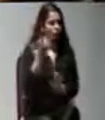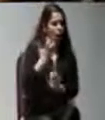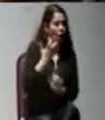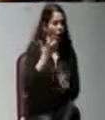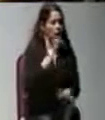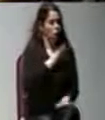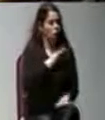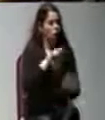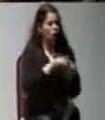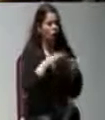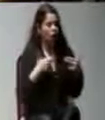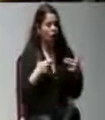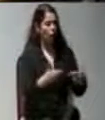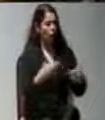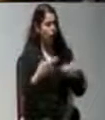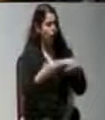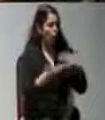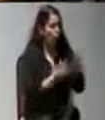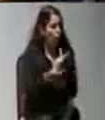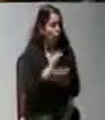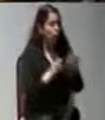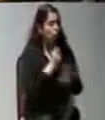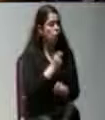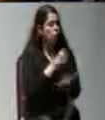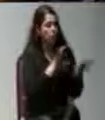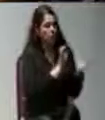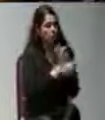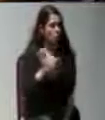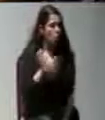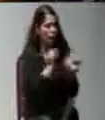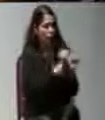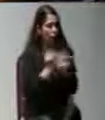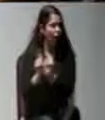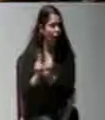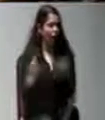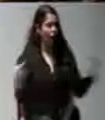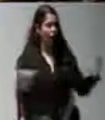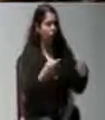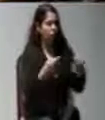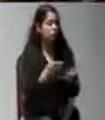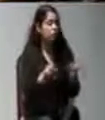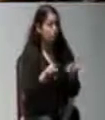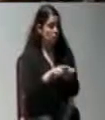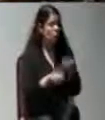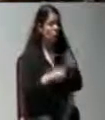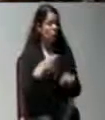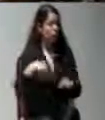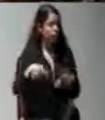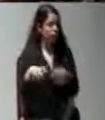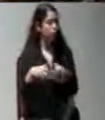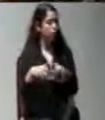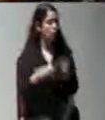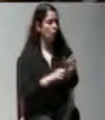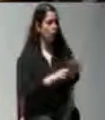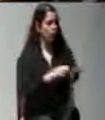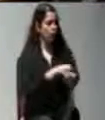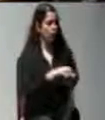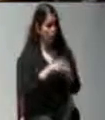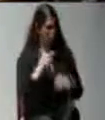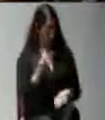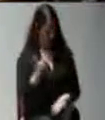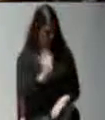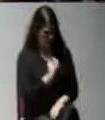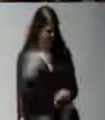as facções do tráfico de drogas. Soma-se a eles, como também considerados, não considerados